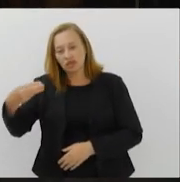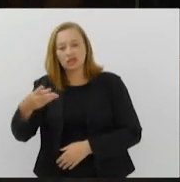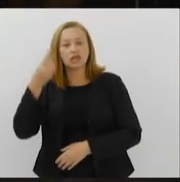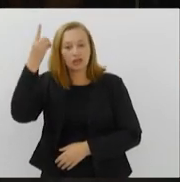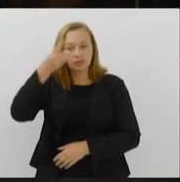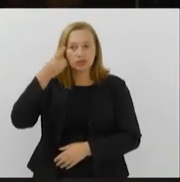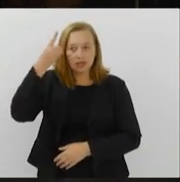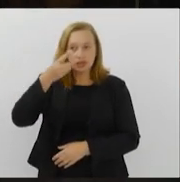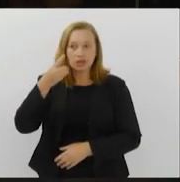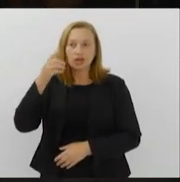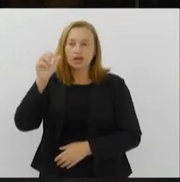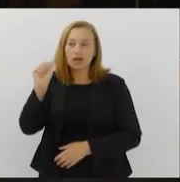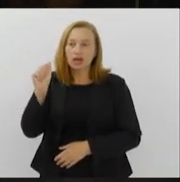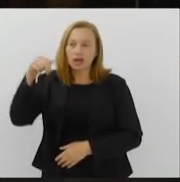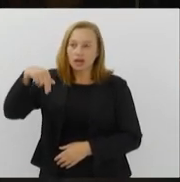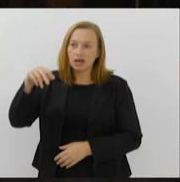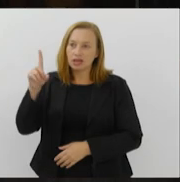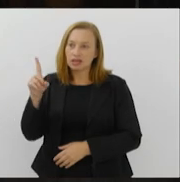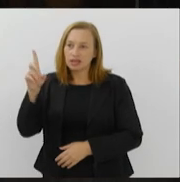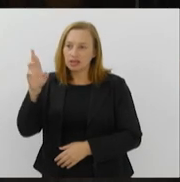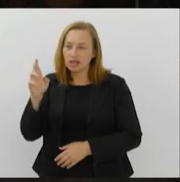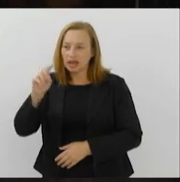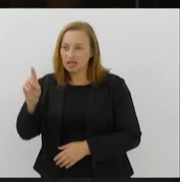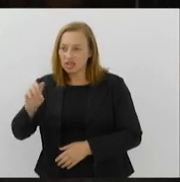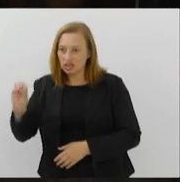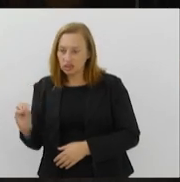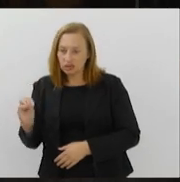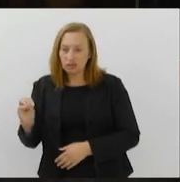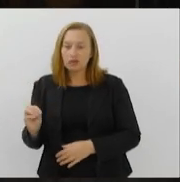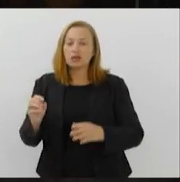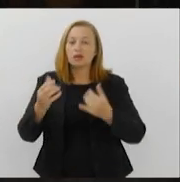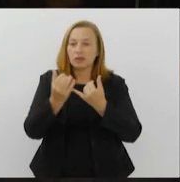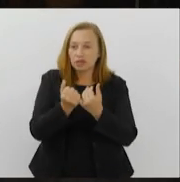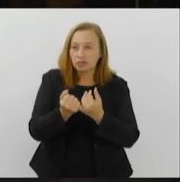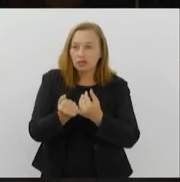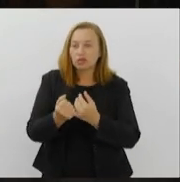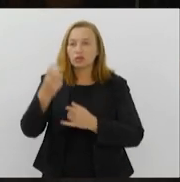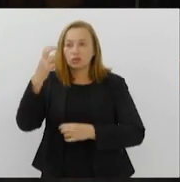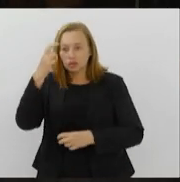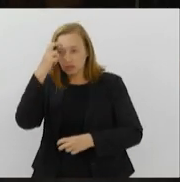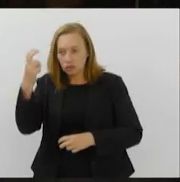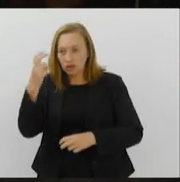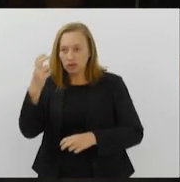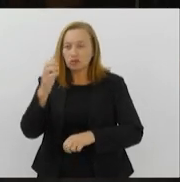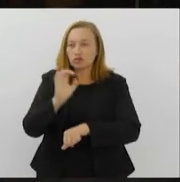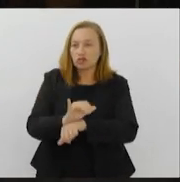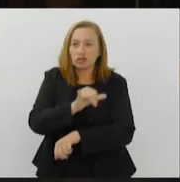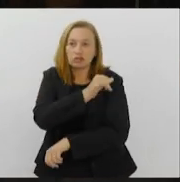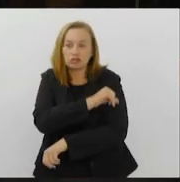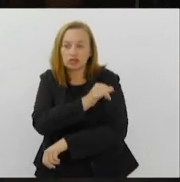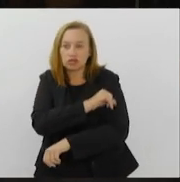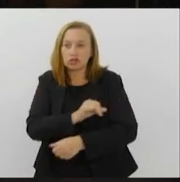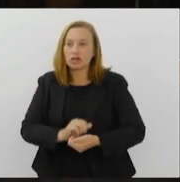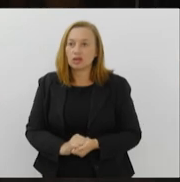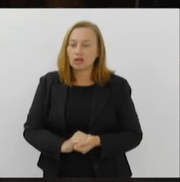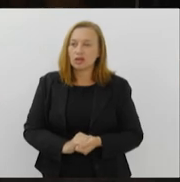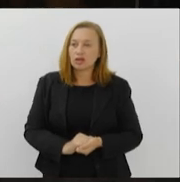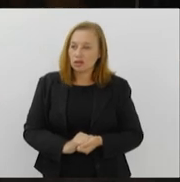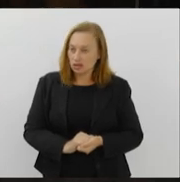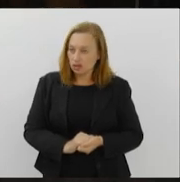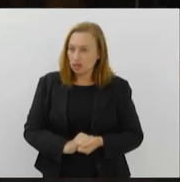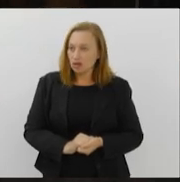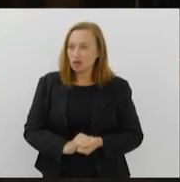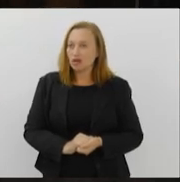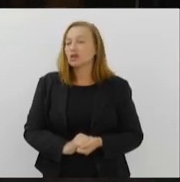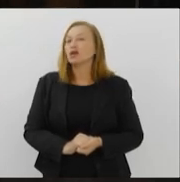do deputado Andrezinho Siciliano, que declara patrimônio cultural de natureza imaterial do Estado do Rio de Janeiro a obra literária do